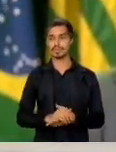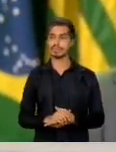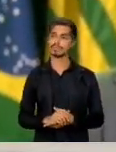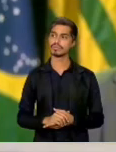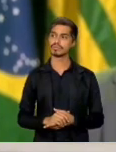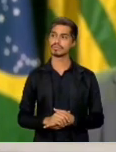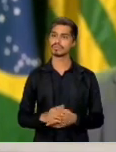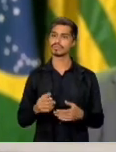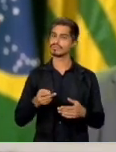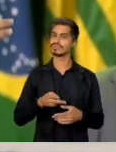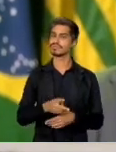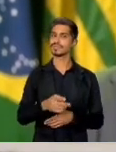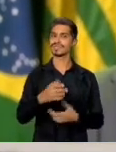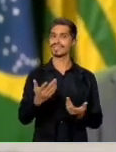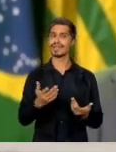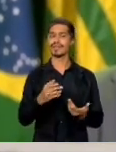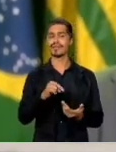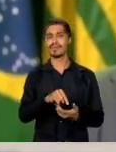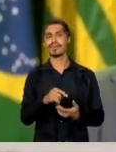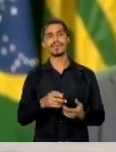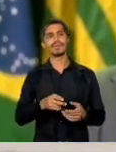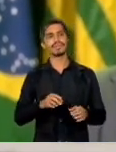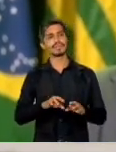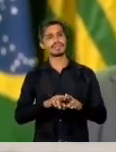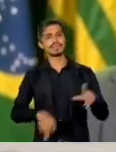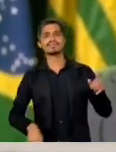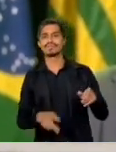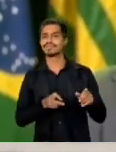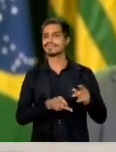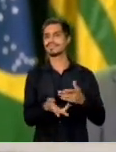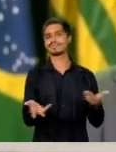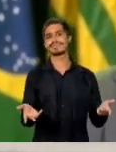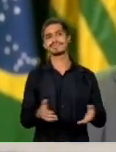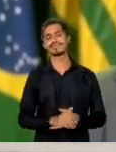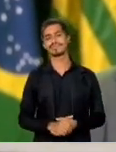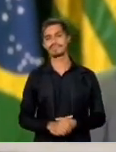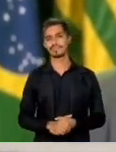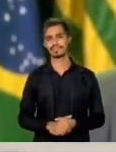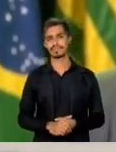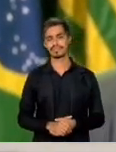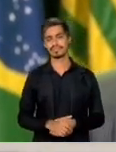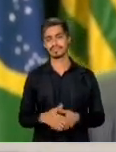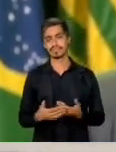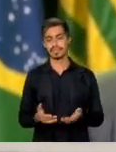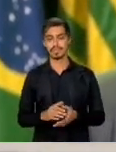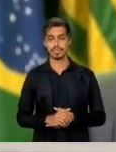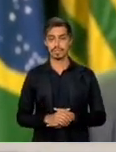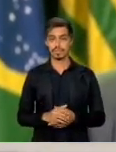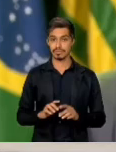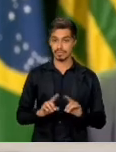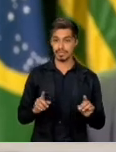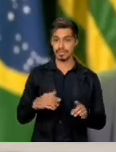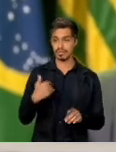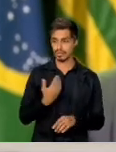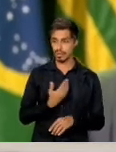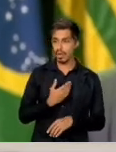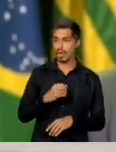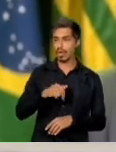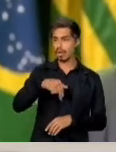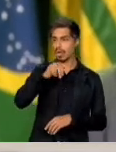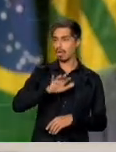desigual regionalmente, como nós somos desiguais, presidente. O nosso Nordeste, o meu Nordeste e o seu Nordeste,